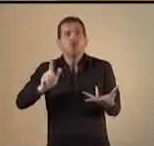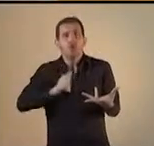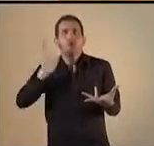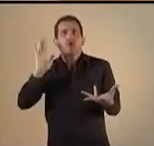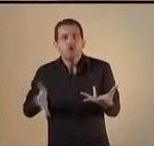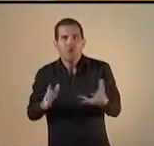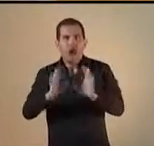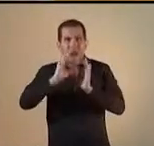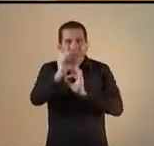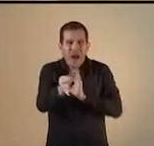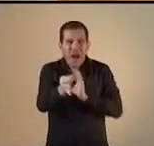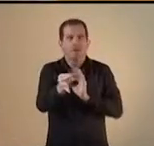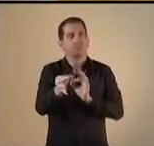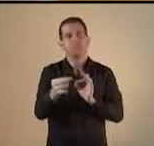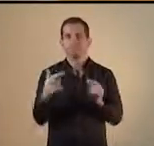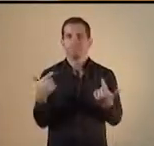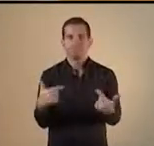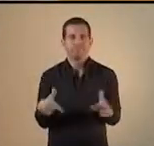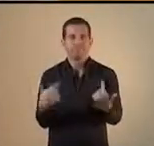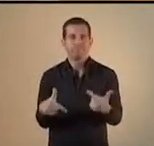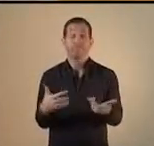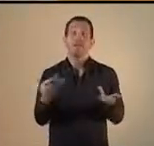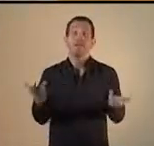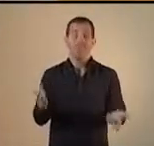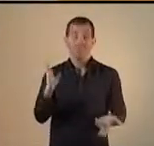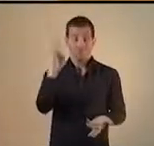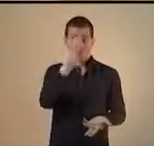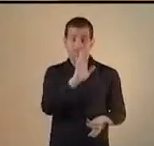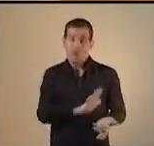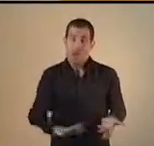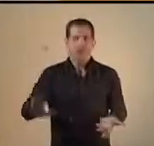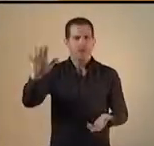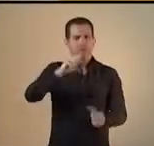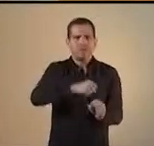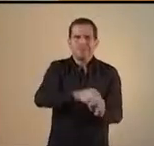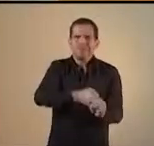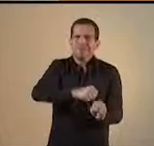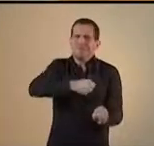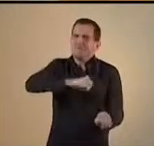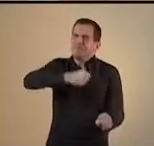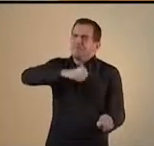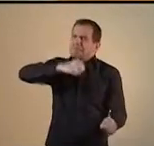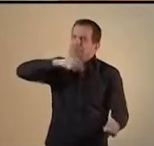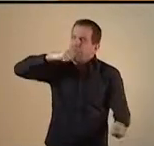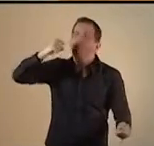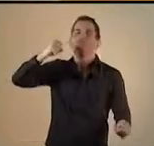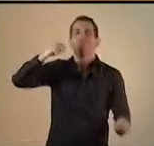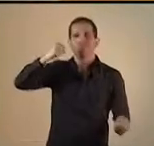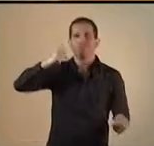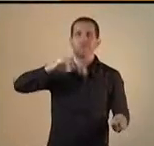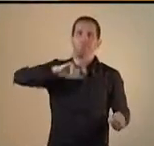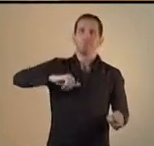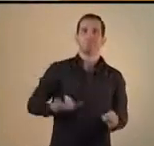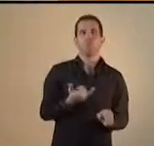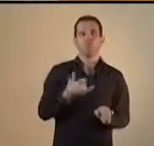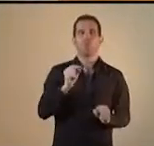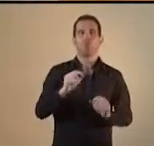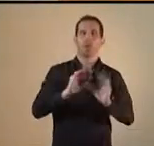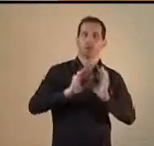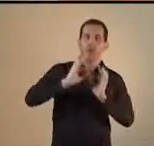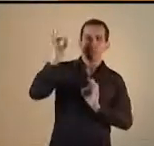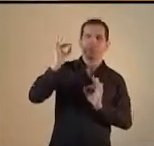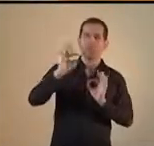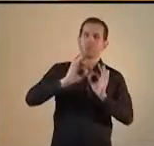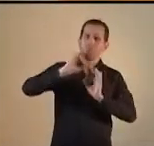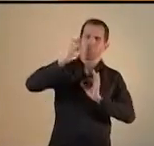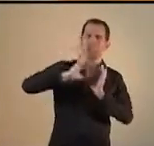Pela dimensão do nosso país, isso foi um primeiro momento, assim, foi o ideal,